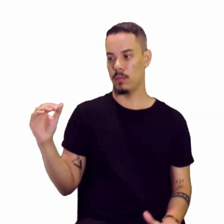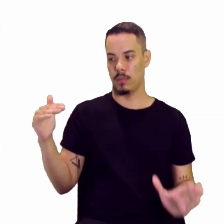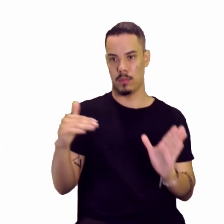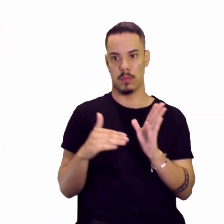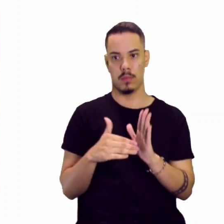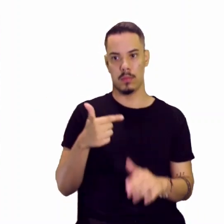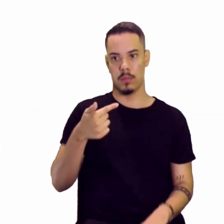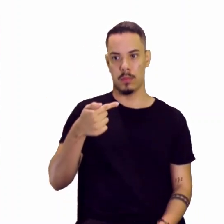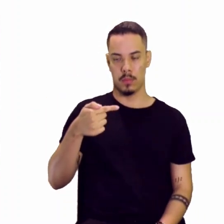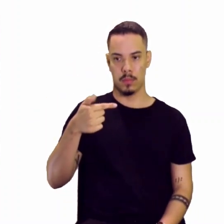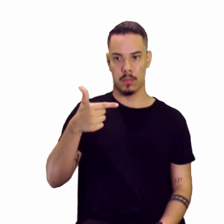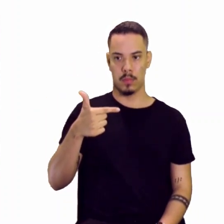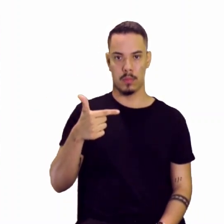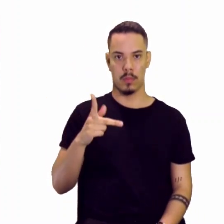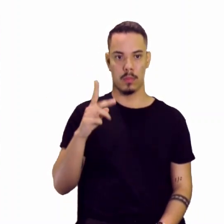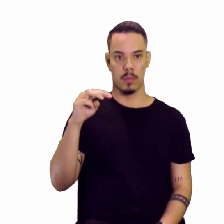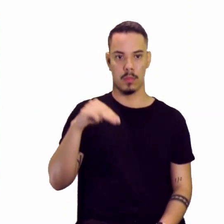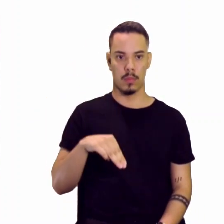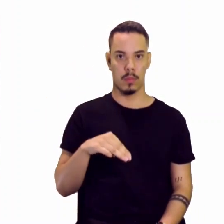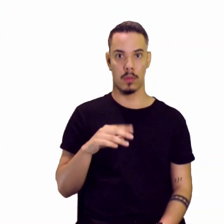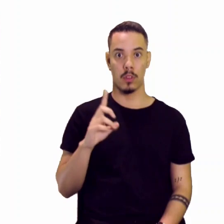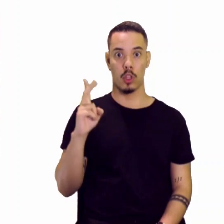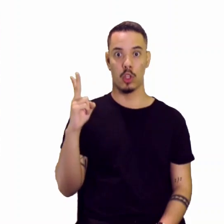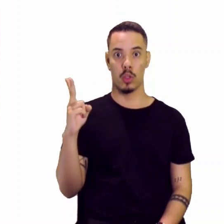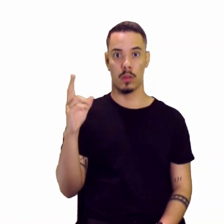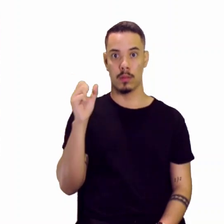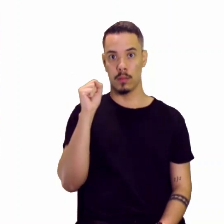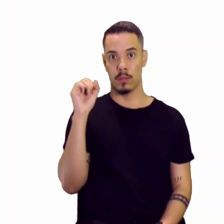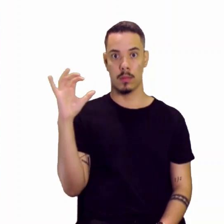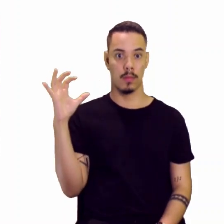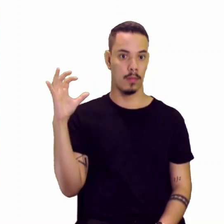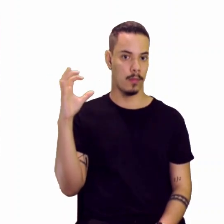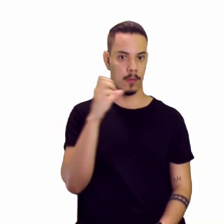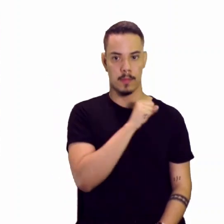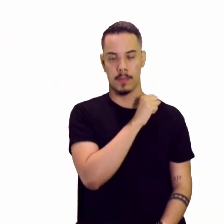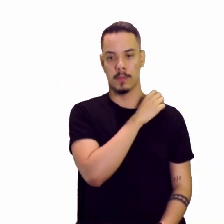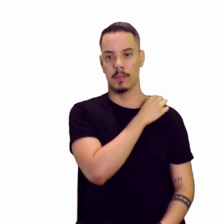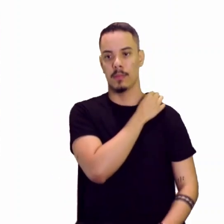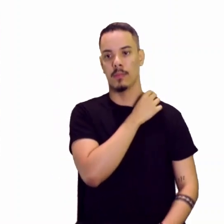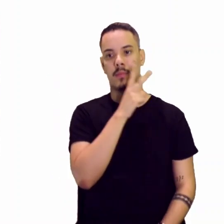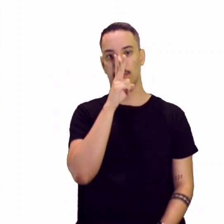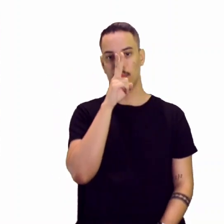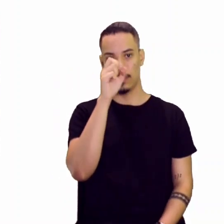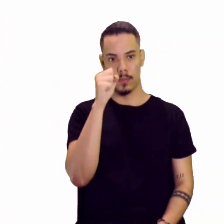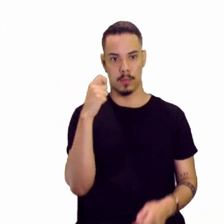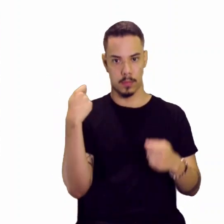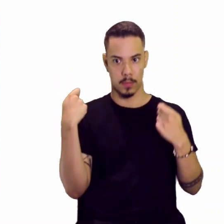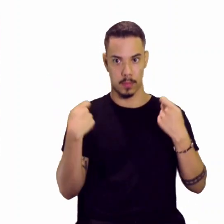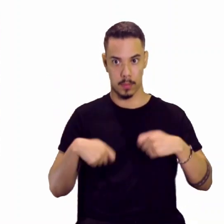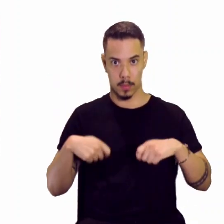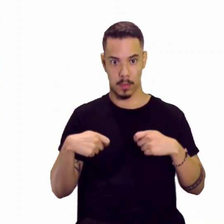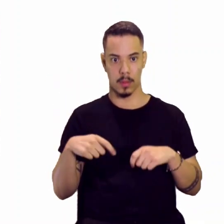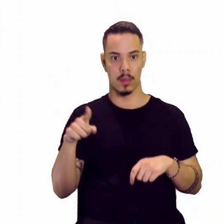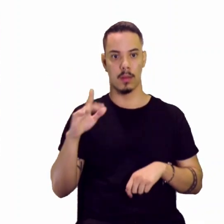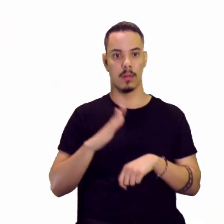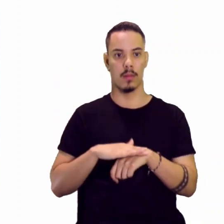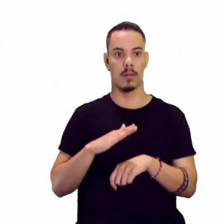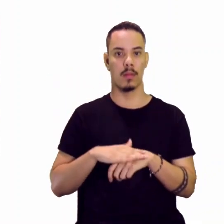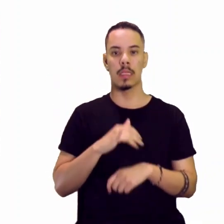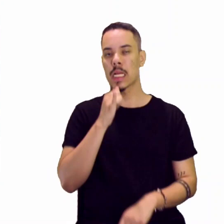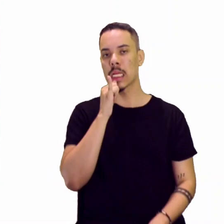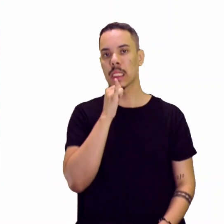72 km por hora apenas em 2 segundos. A força necessária para que um guepardo de